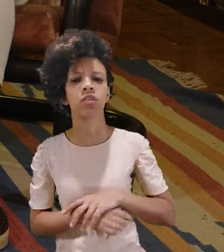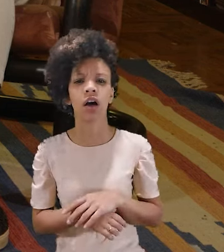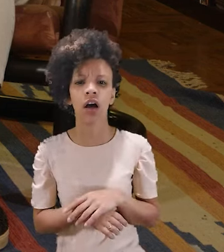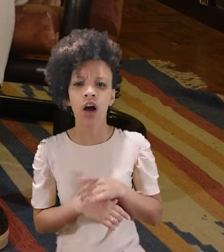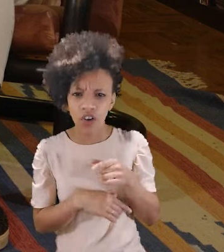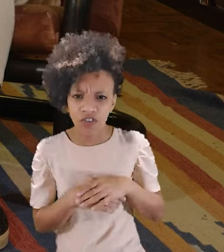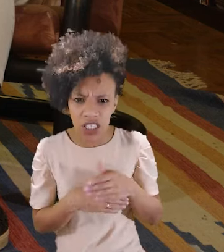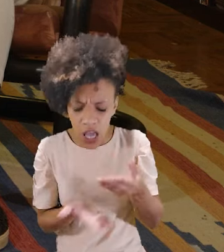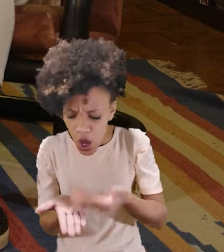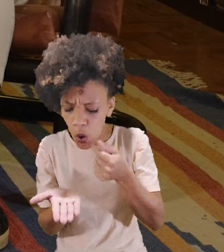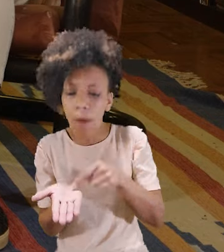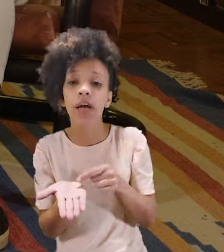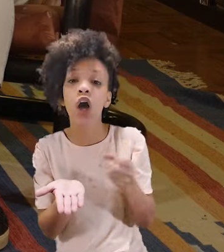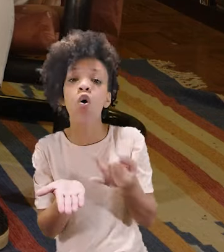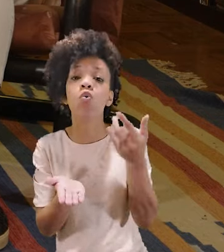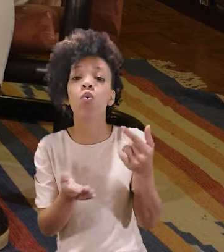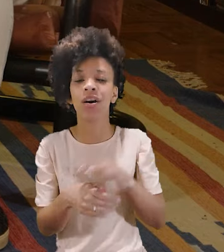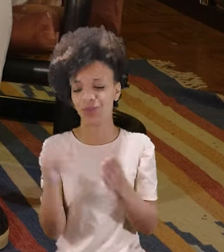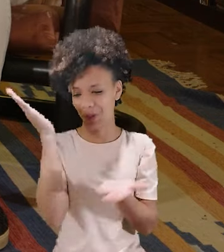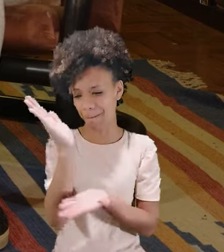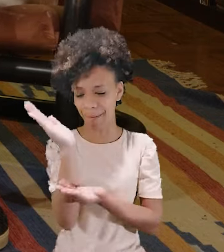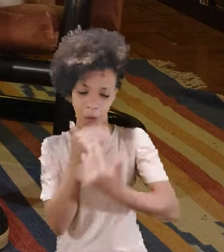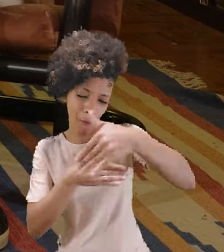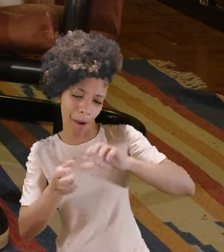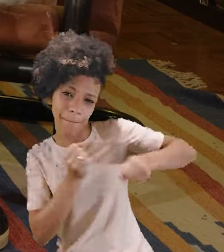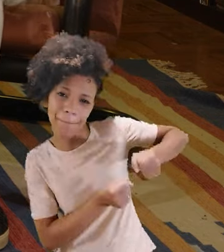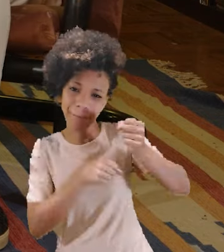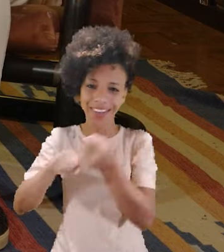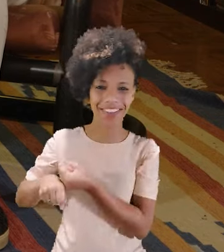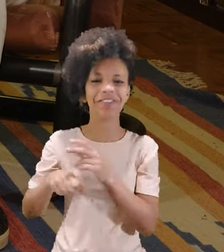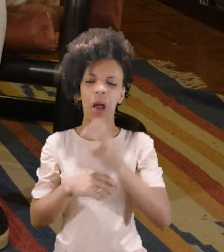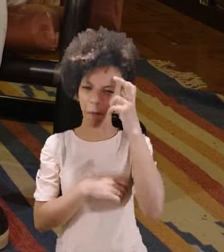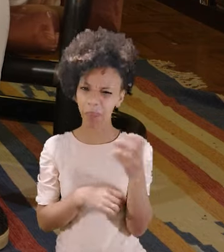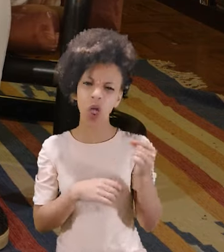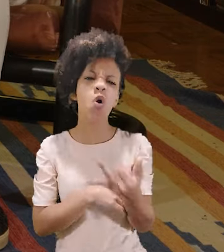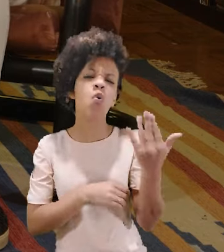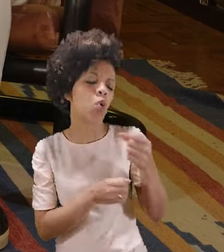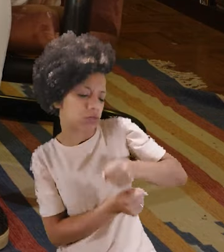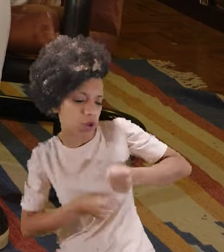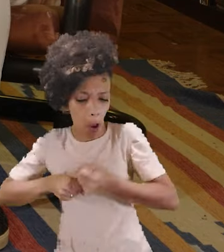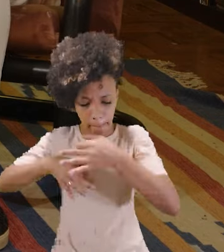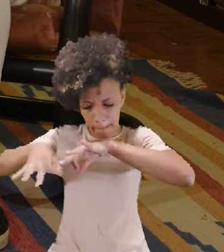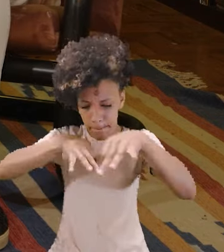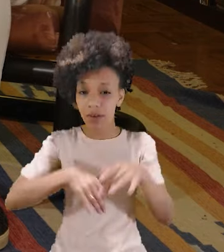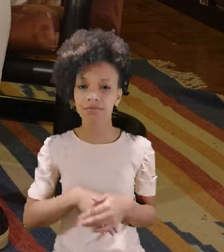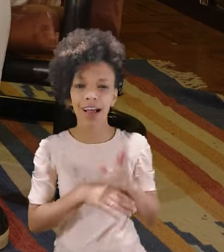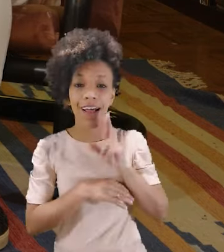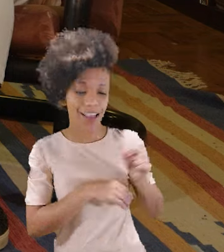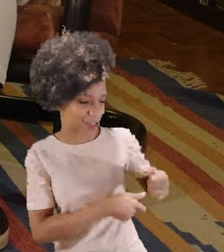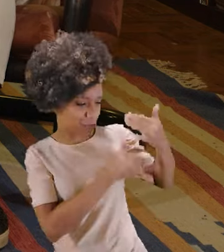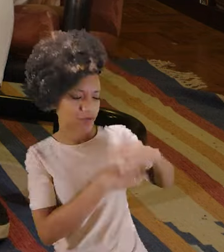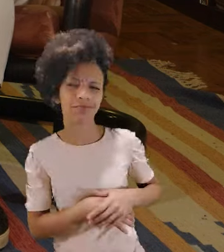aí Você comeria essa ração com quantos paus se faz uma canoa que os meninos vão ficar esperto da boa com quantos paus faz uma canoa